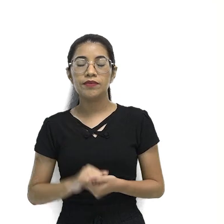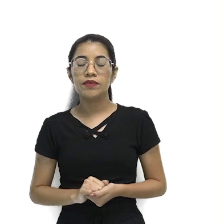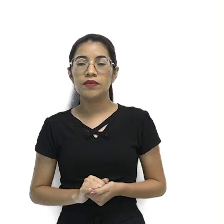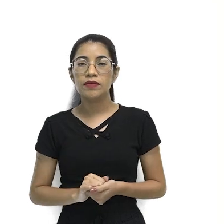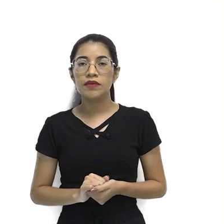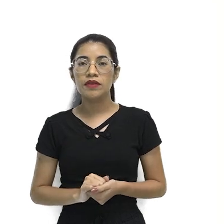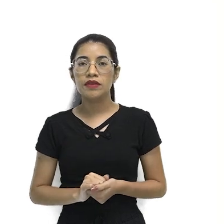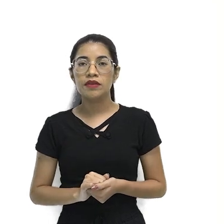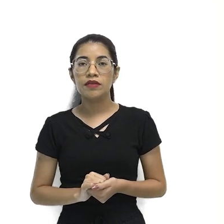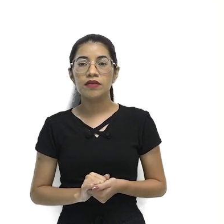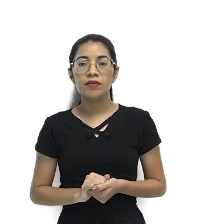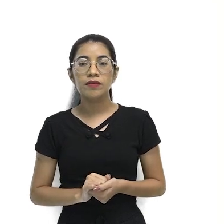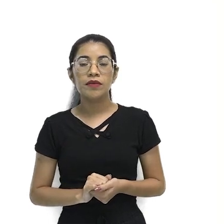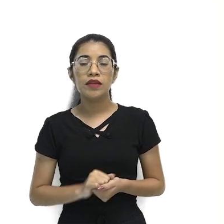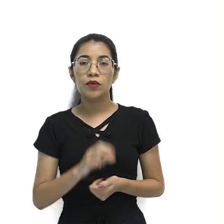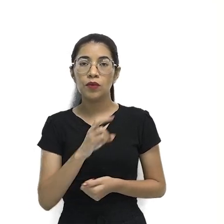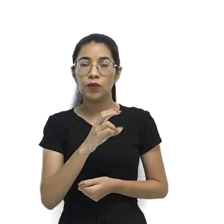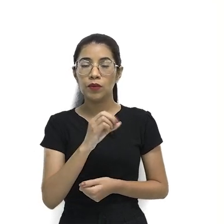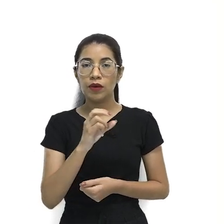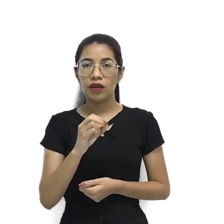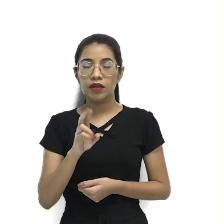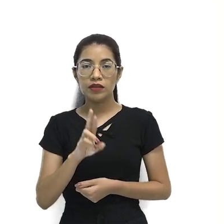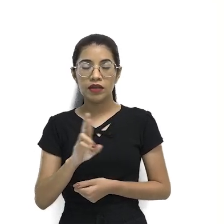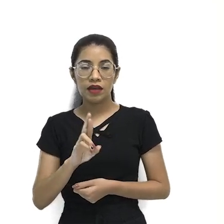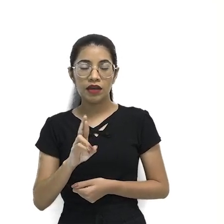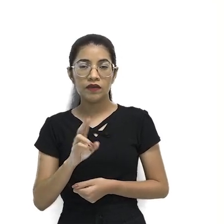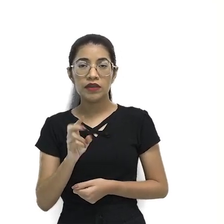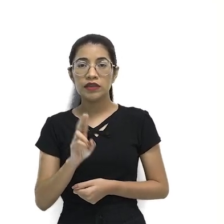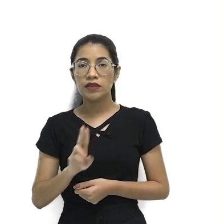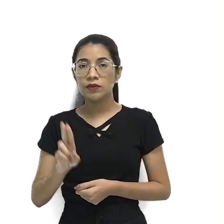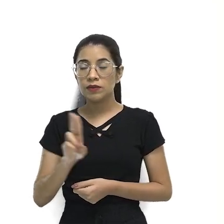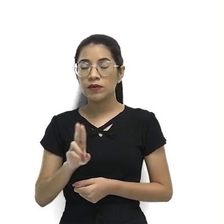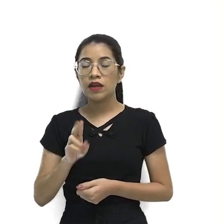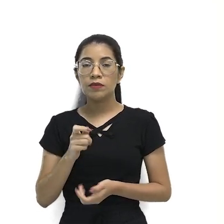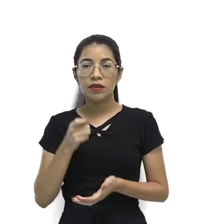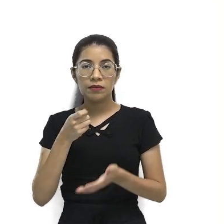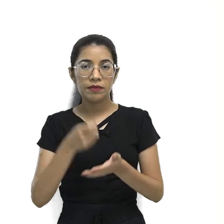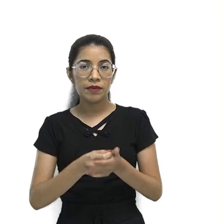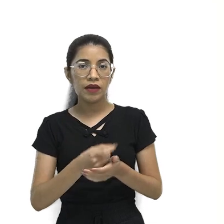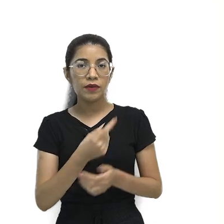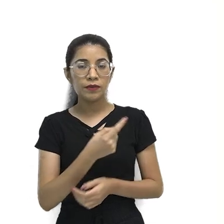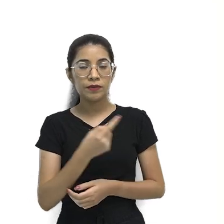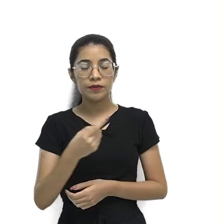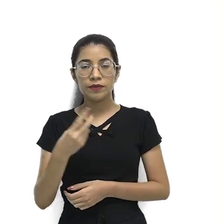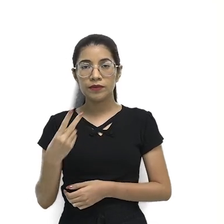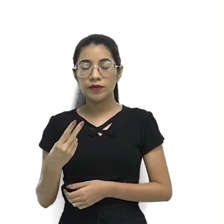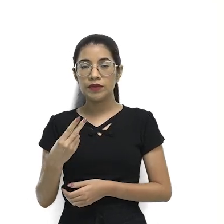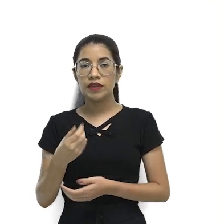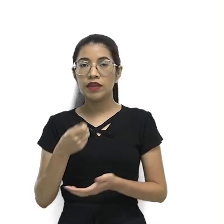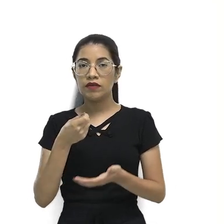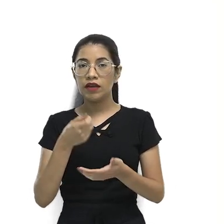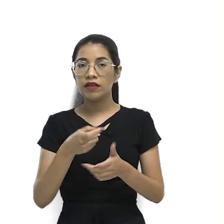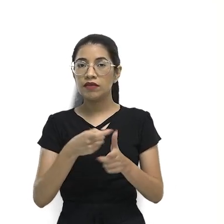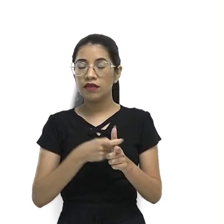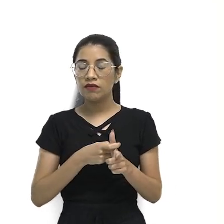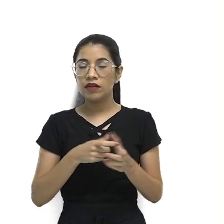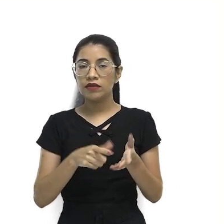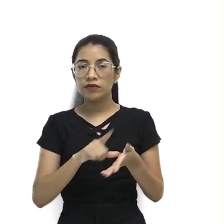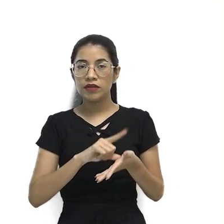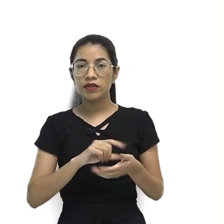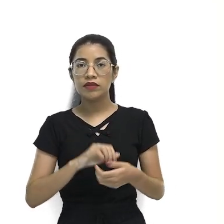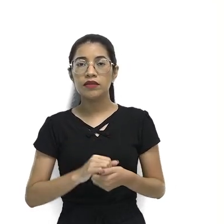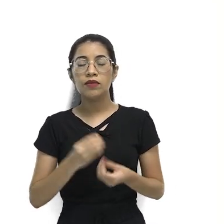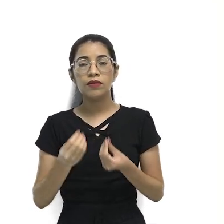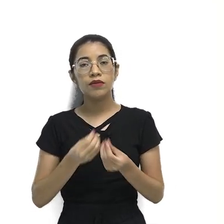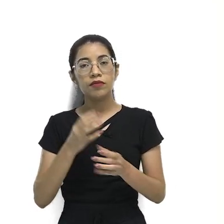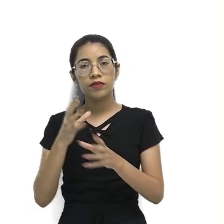Parte desses R$500 aqui será usado para pagar os 112 que ele estava devendo. Tudo bem? Então, qual é a conta que a gente